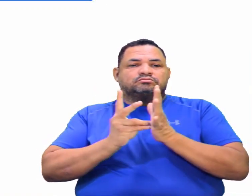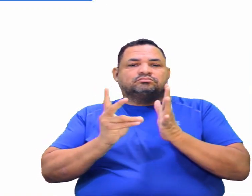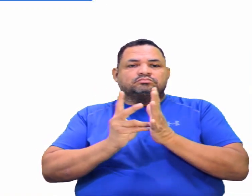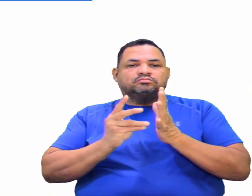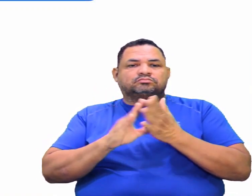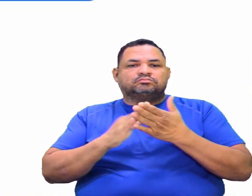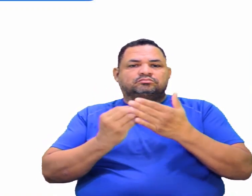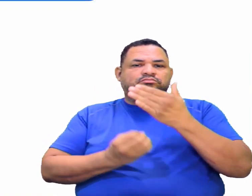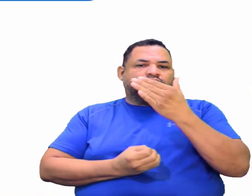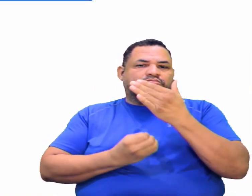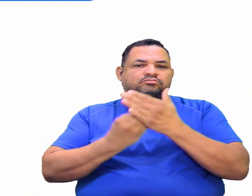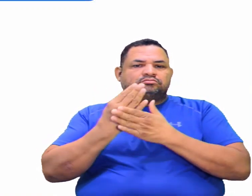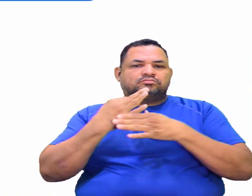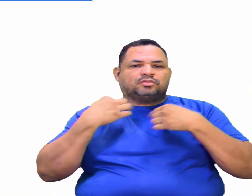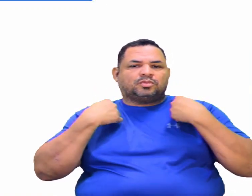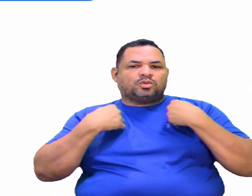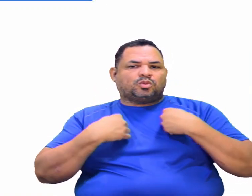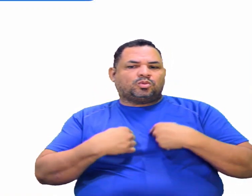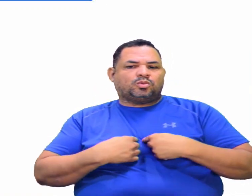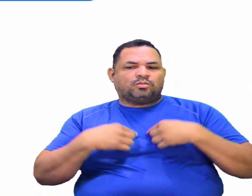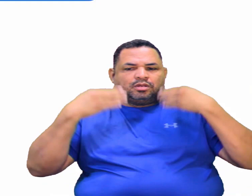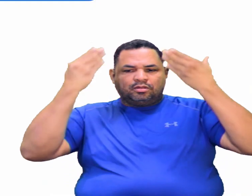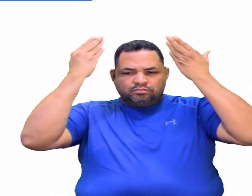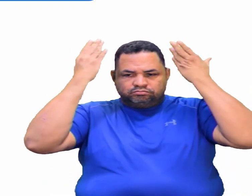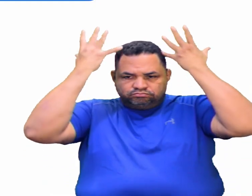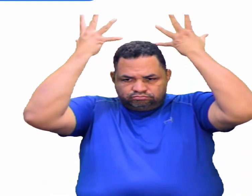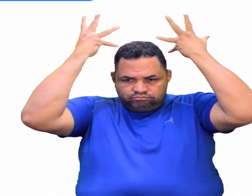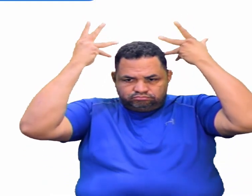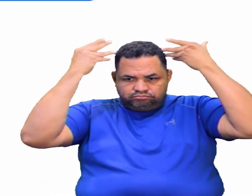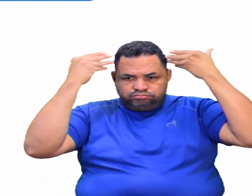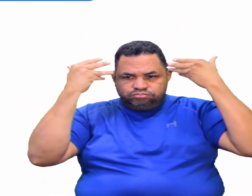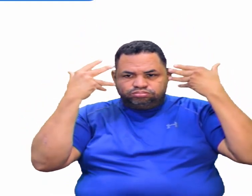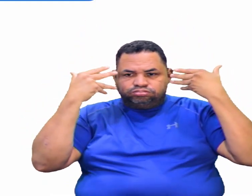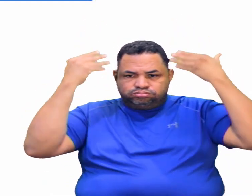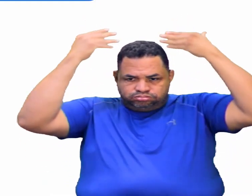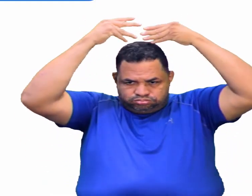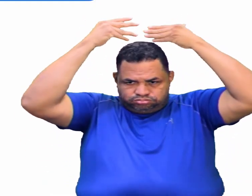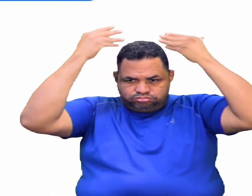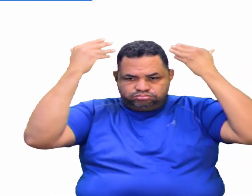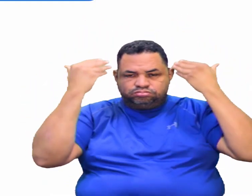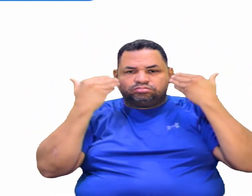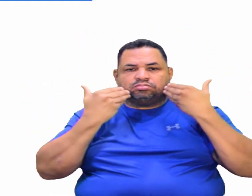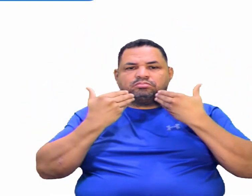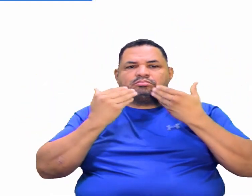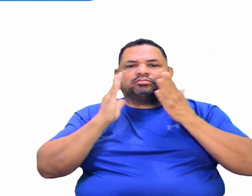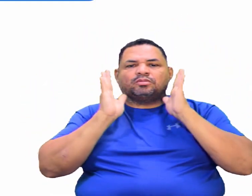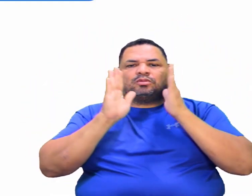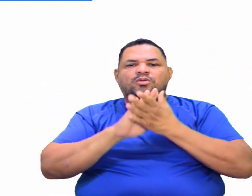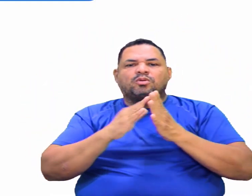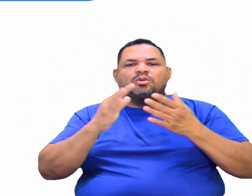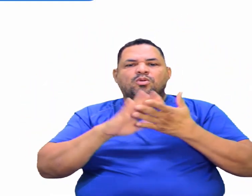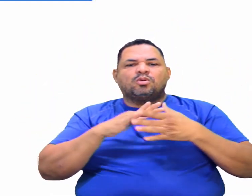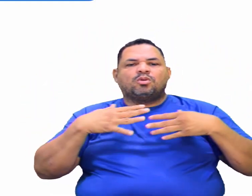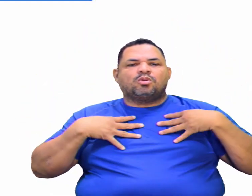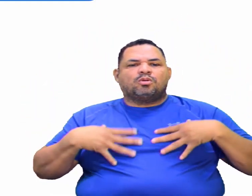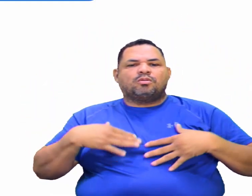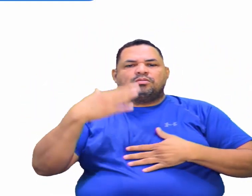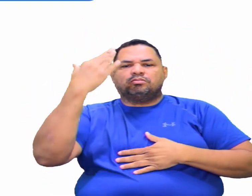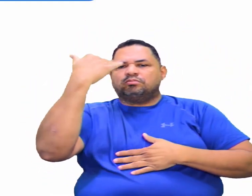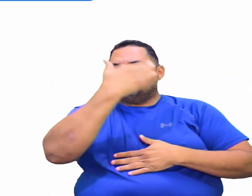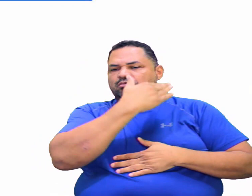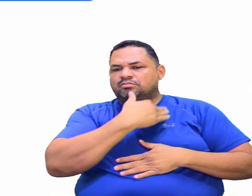indígenas criam adornos de pluma ah enfrentam os seus corpos com pinturas e